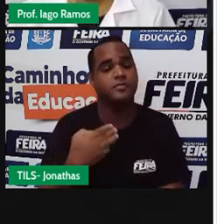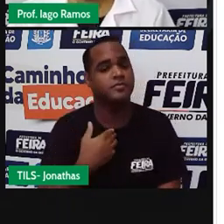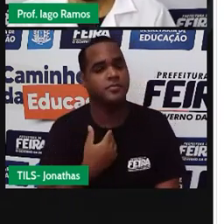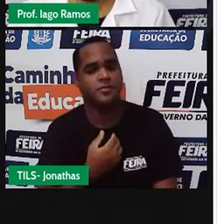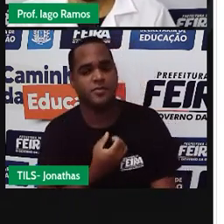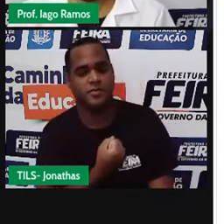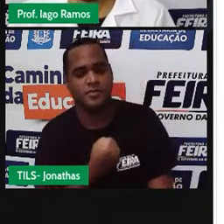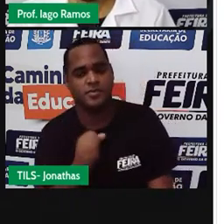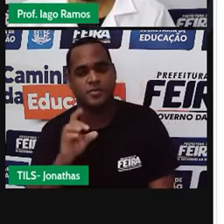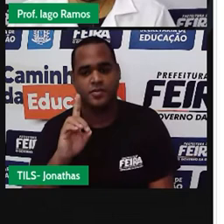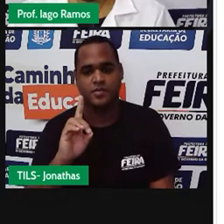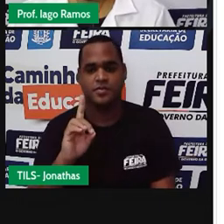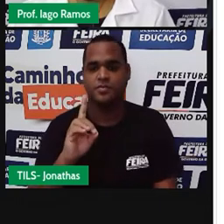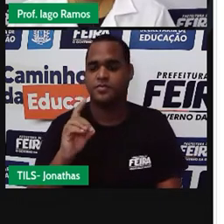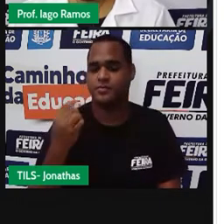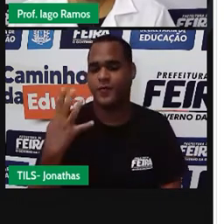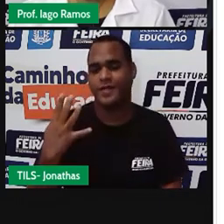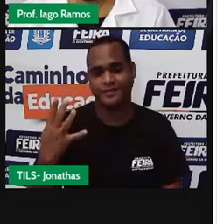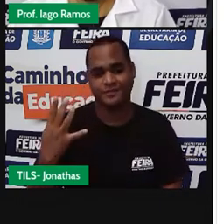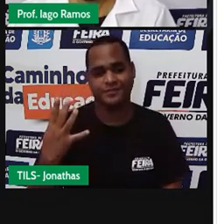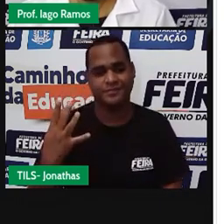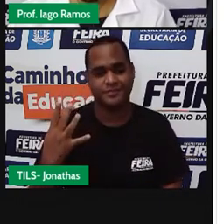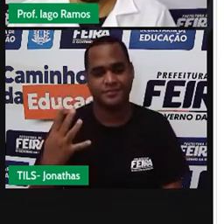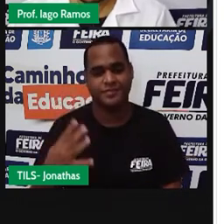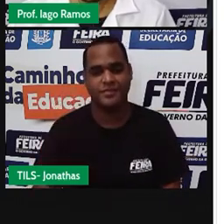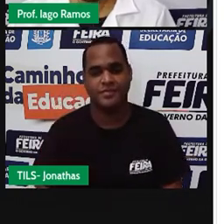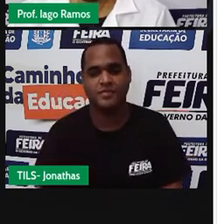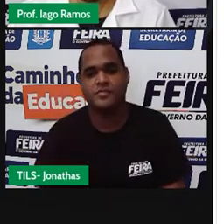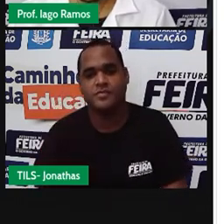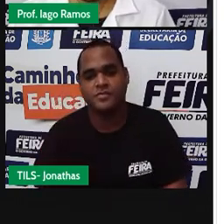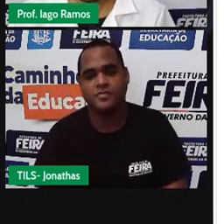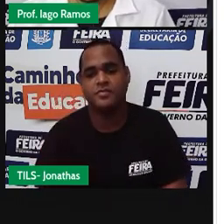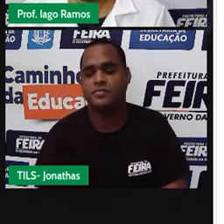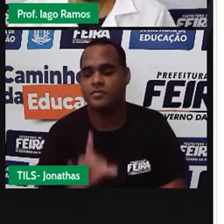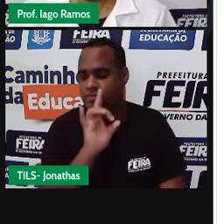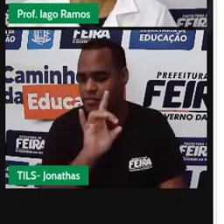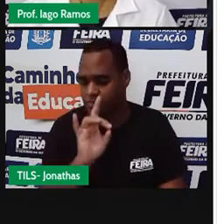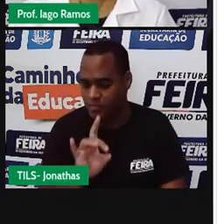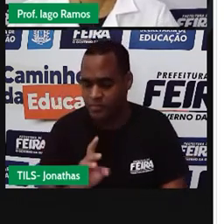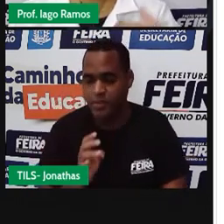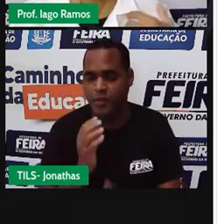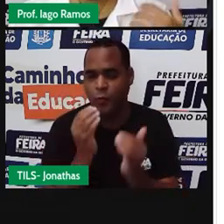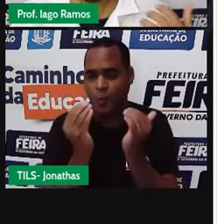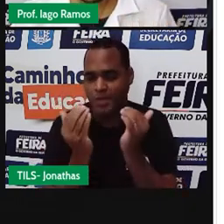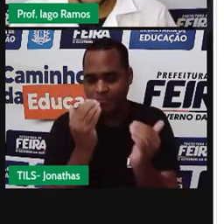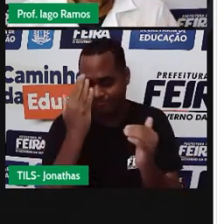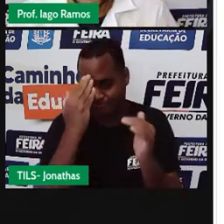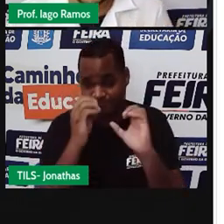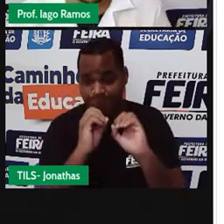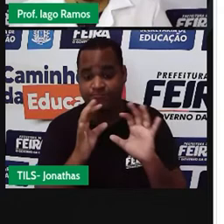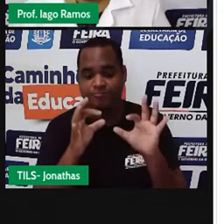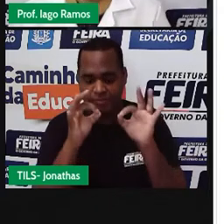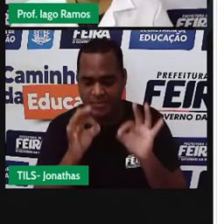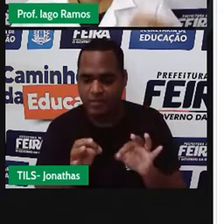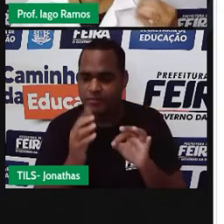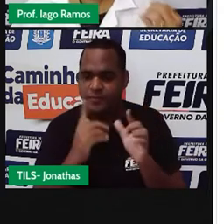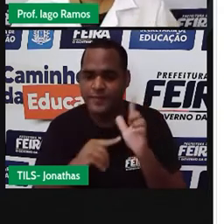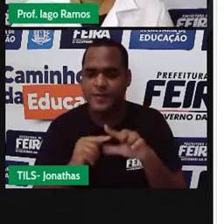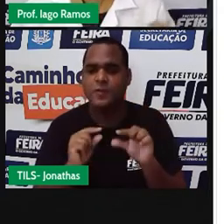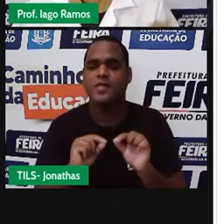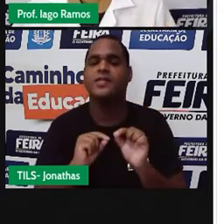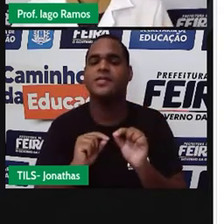e o de achou como resultado um número quatro então comparando esses resultados quem foi que acertou